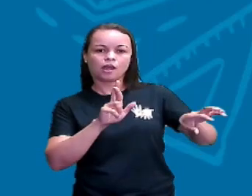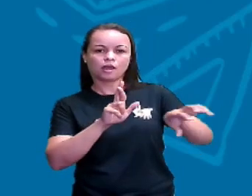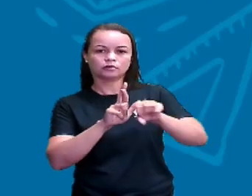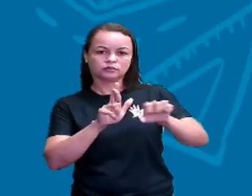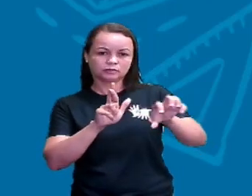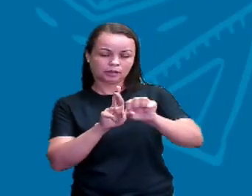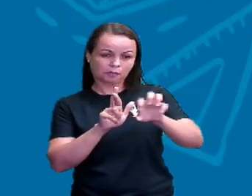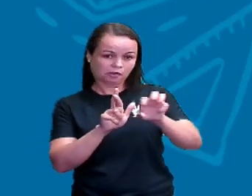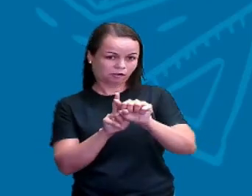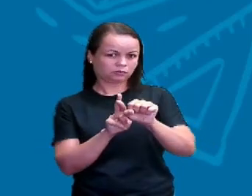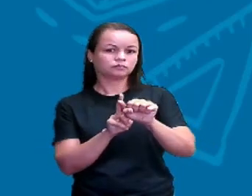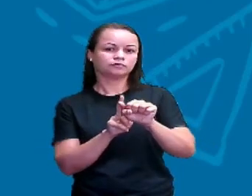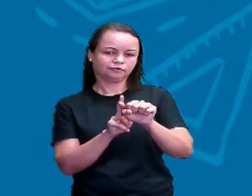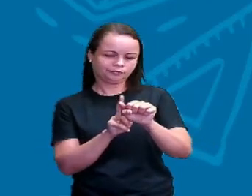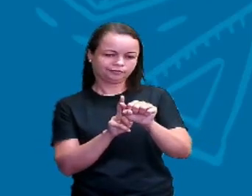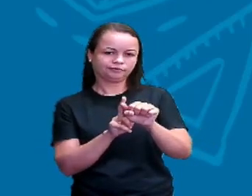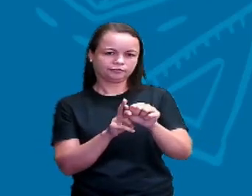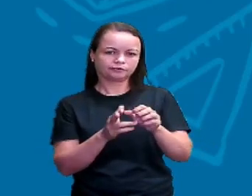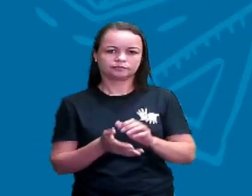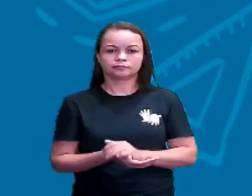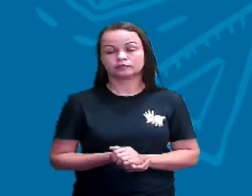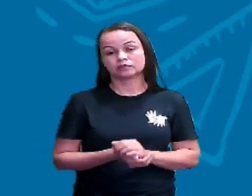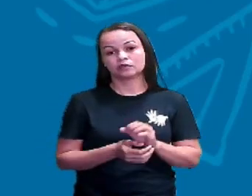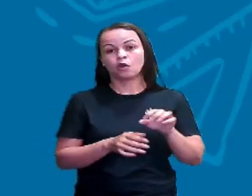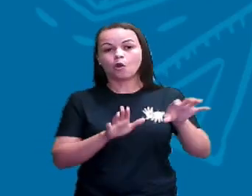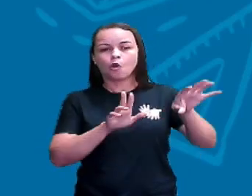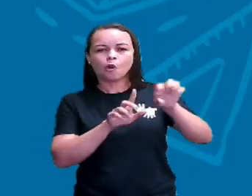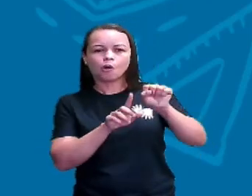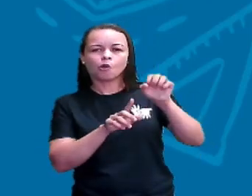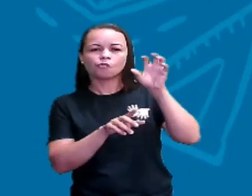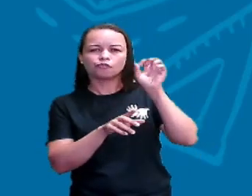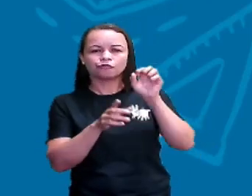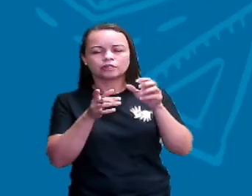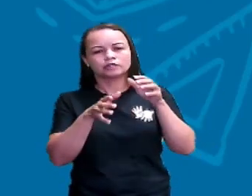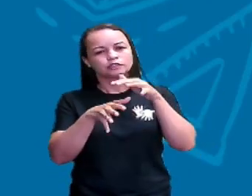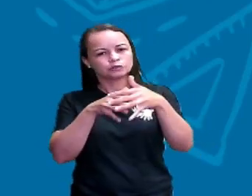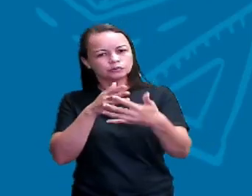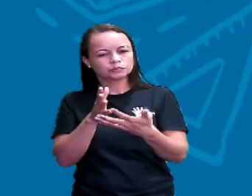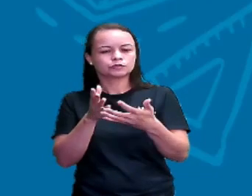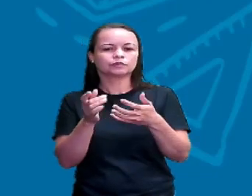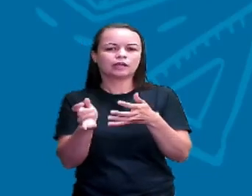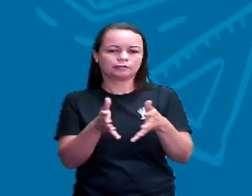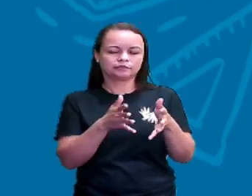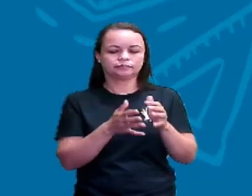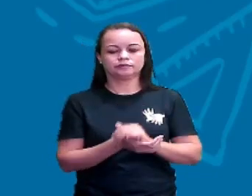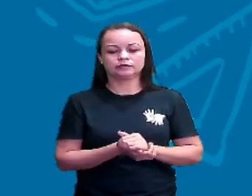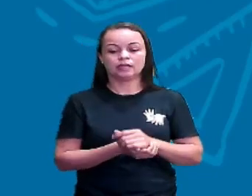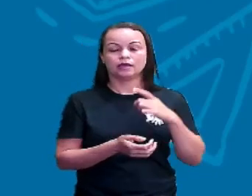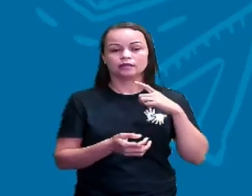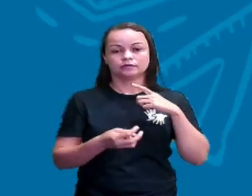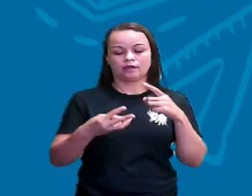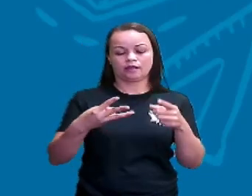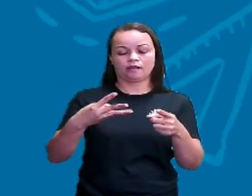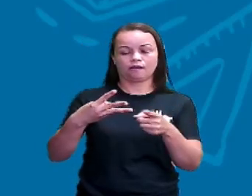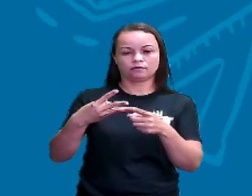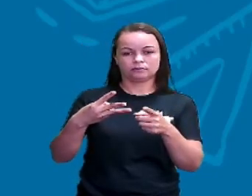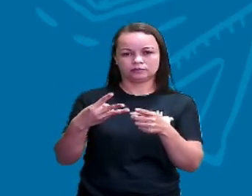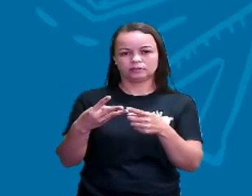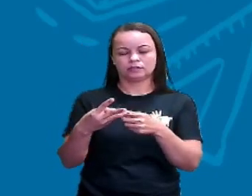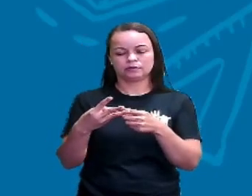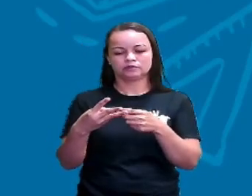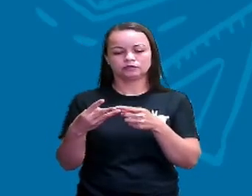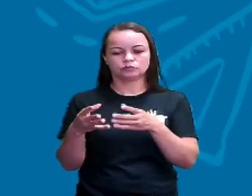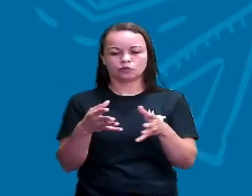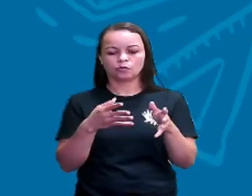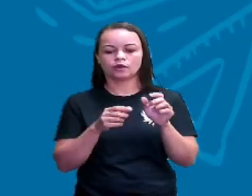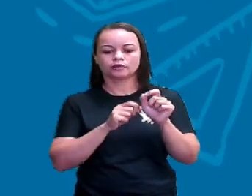que está recebendo a mensagem, ouvindo a mensagem. E nós temos a terceira pessoa do discurso,